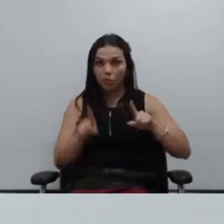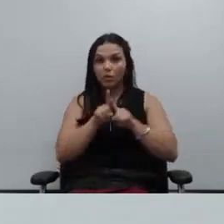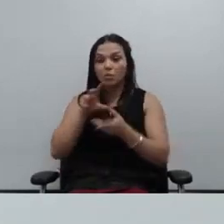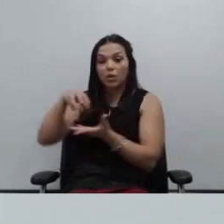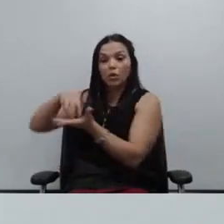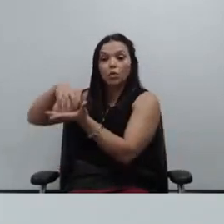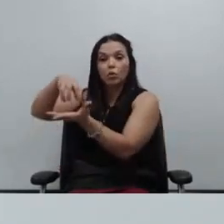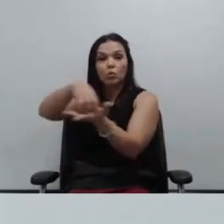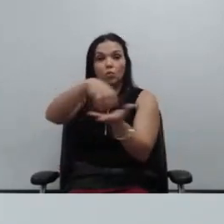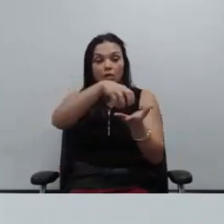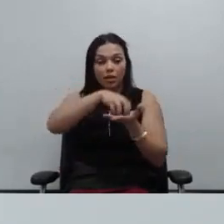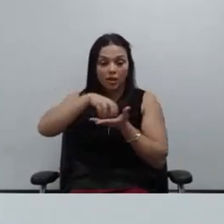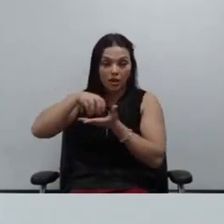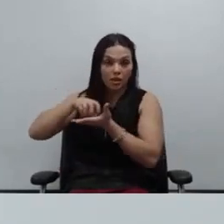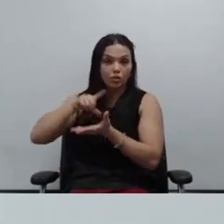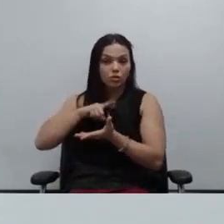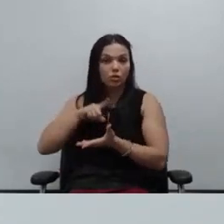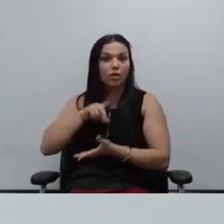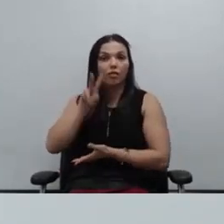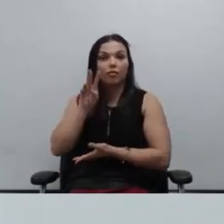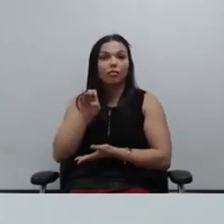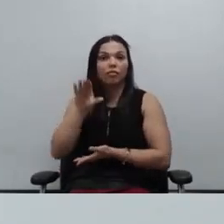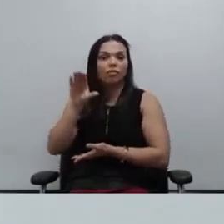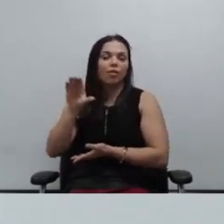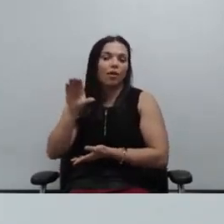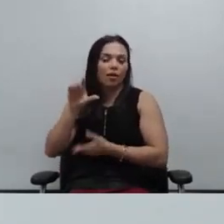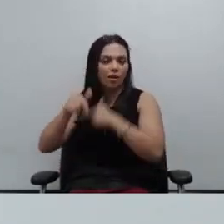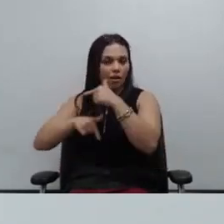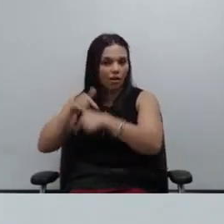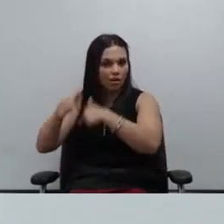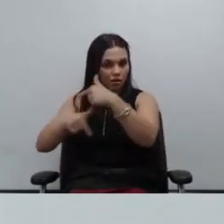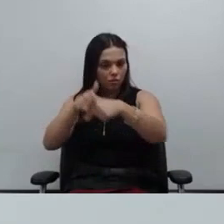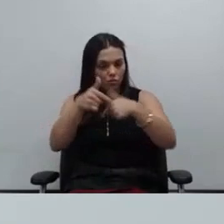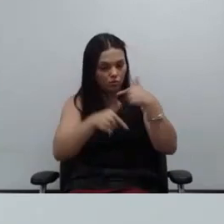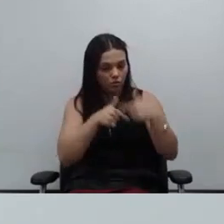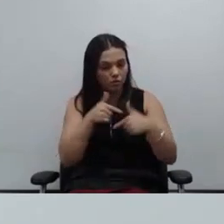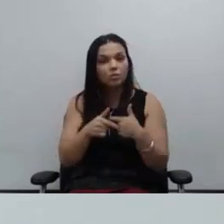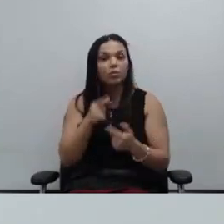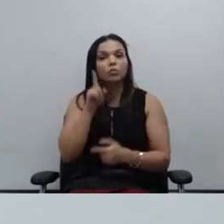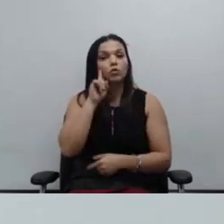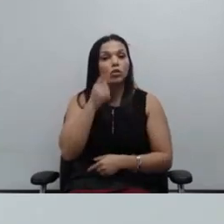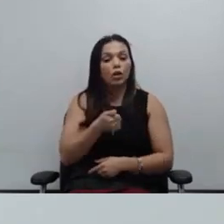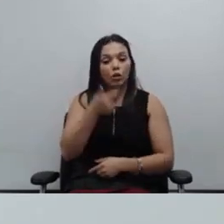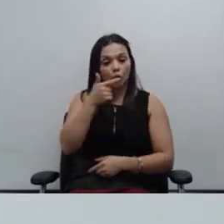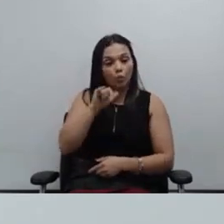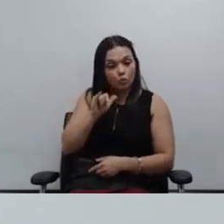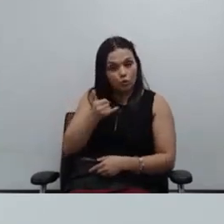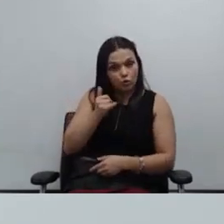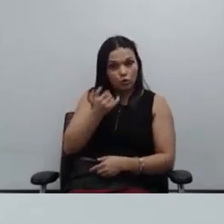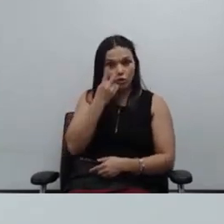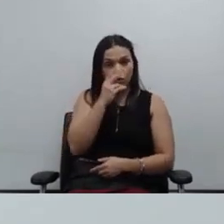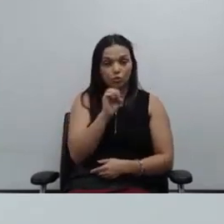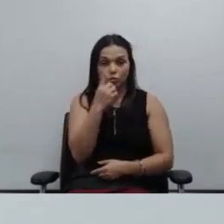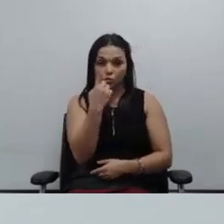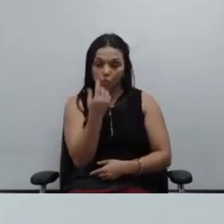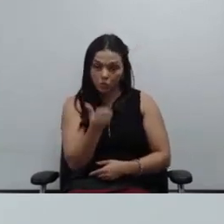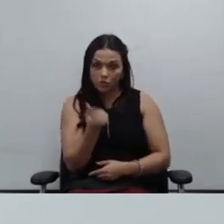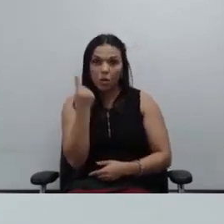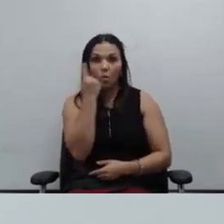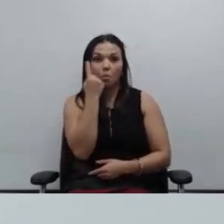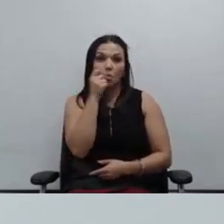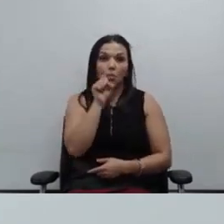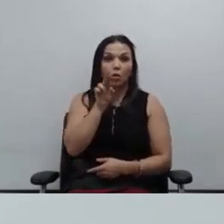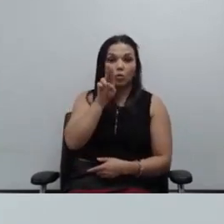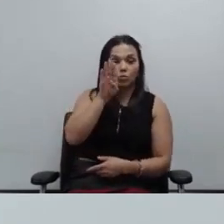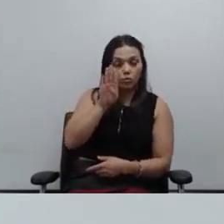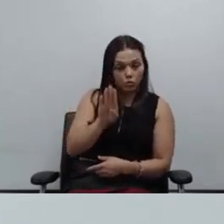com atuação VEC. Folhas 97 e 102, 17680. Em 12 de janeiro de 2016, o então primeiro subdefensor